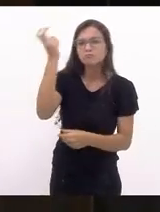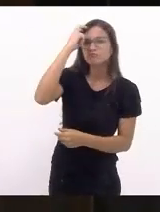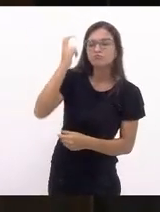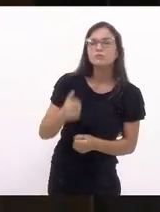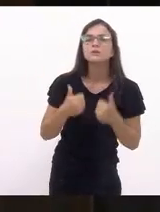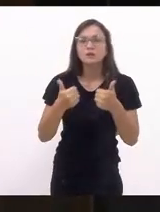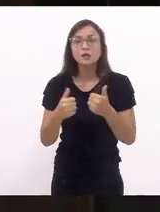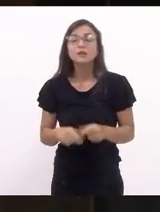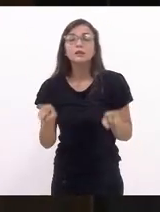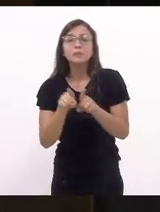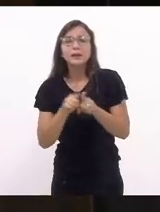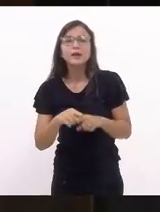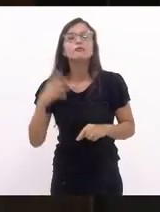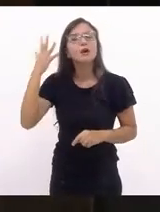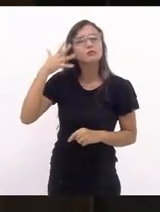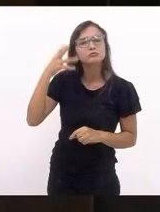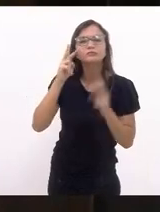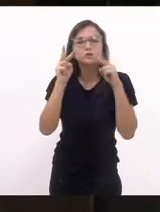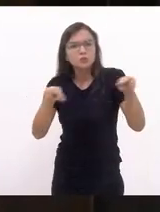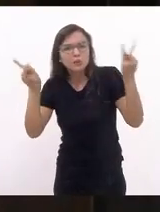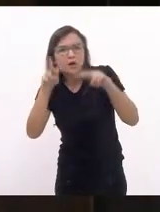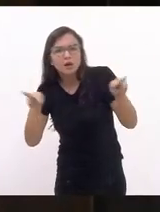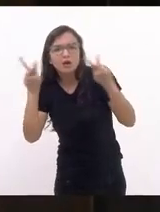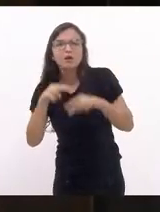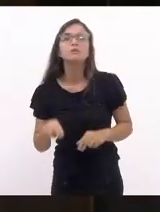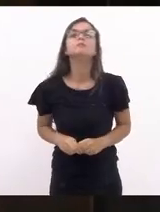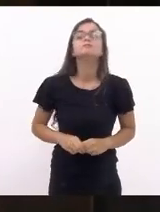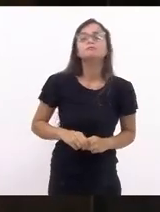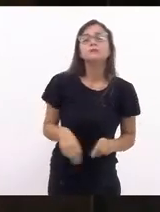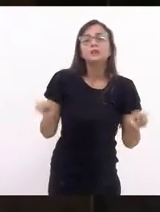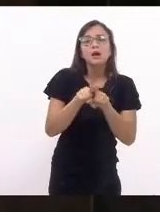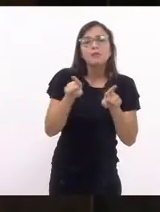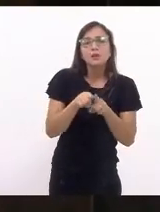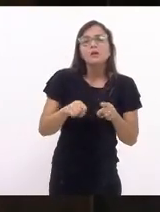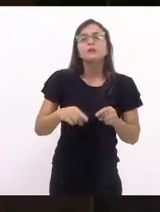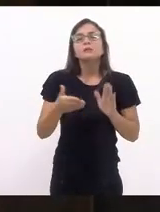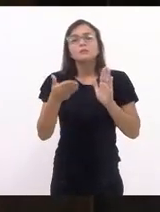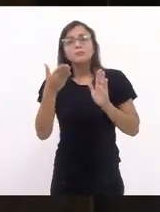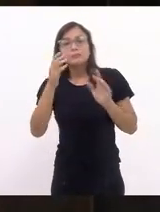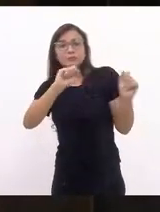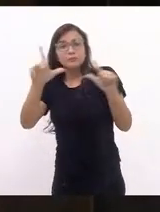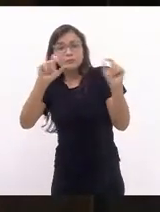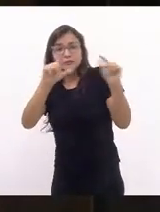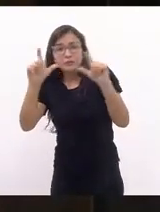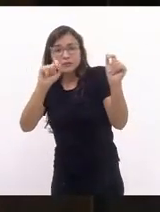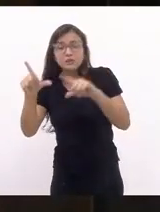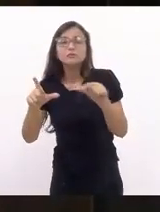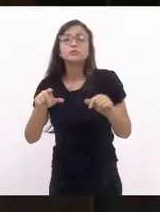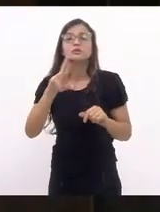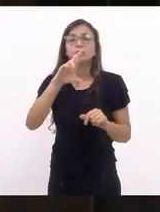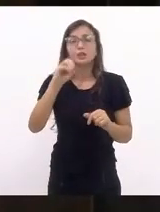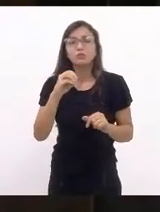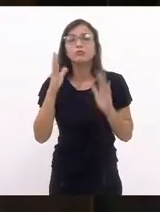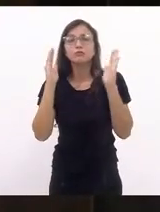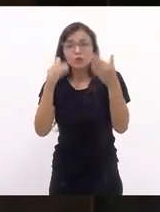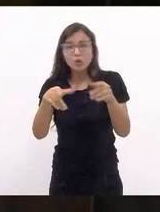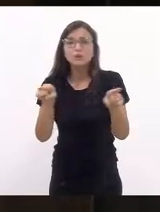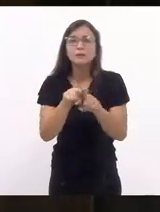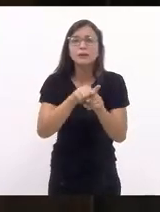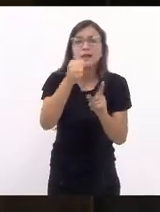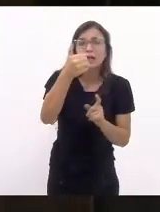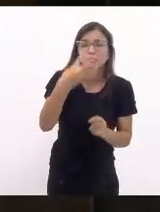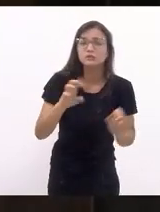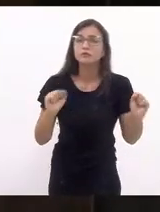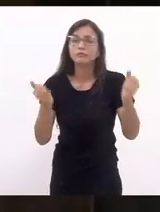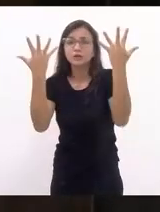entre outros além dos programas Rio em Foco também foram veiculados 14 eventos e debates realizados pelo